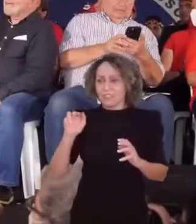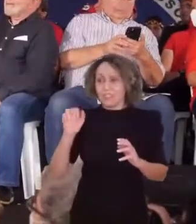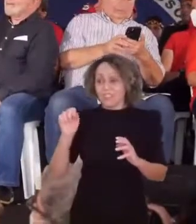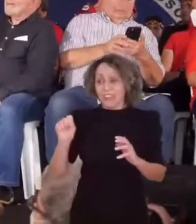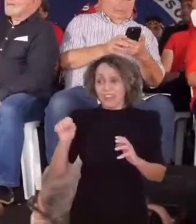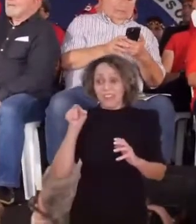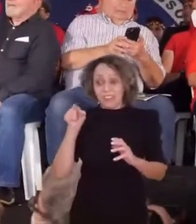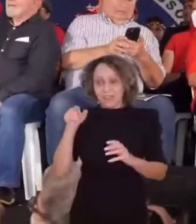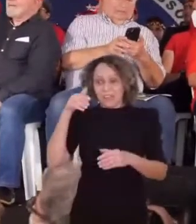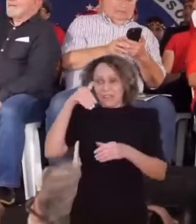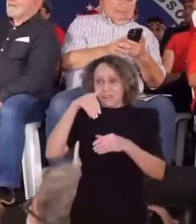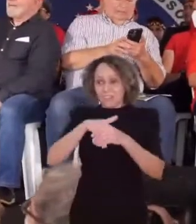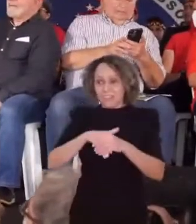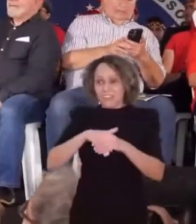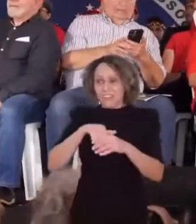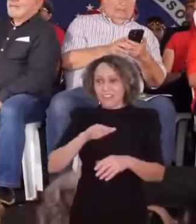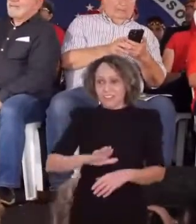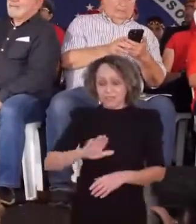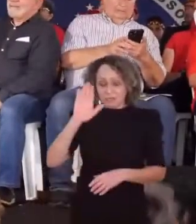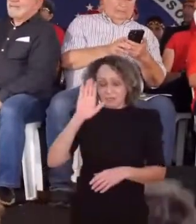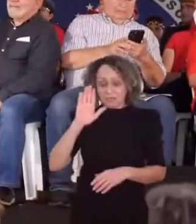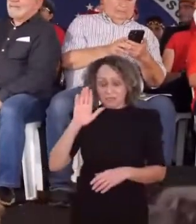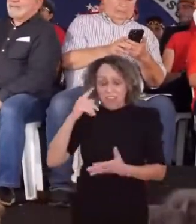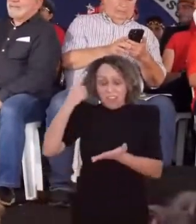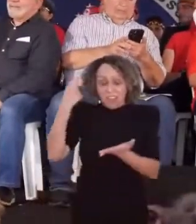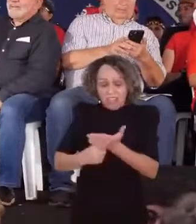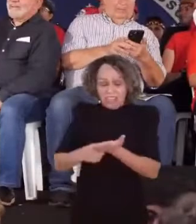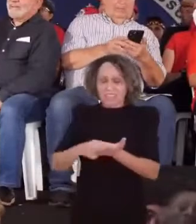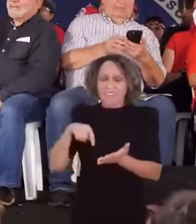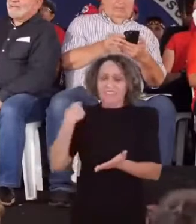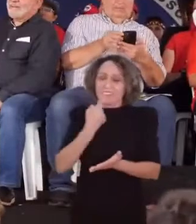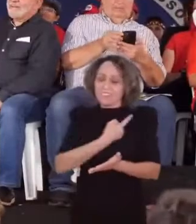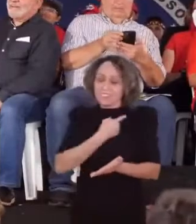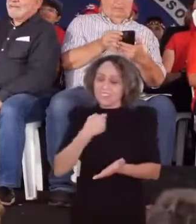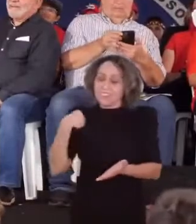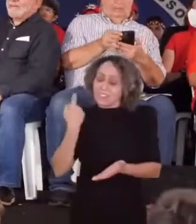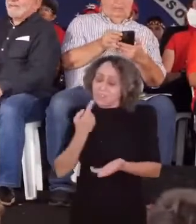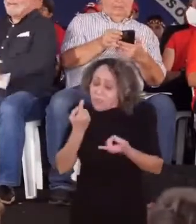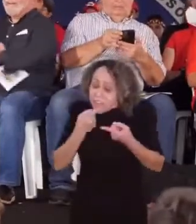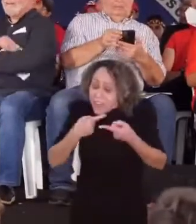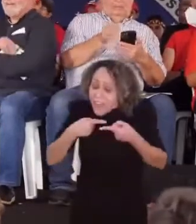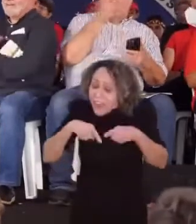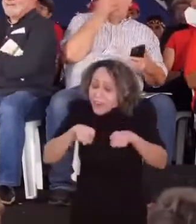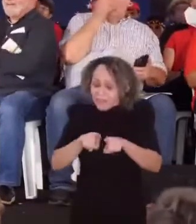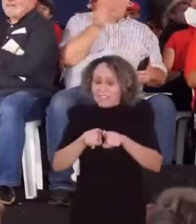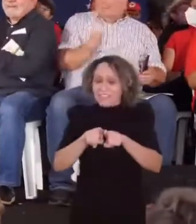fazer essa parceria para garantir ovo orgânico para todo o povo brasileiro.